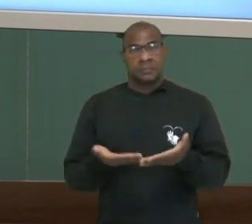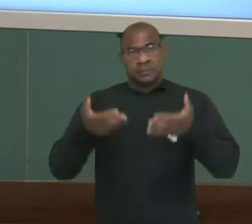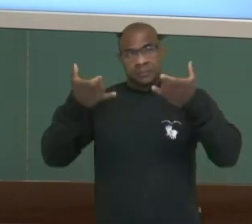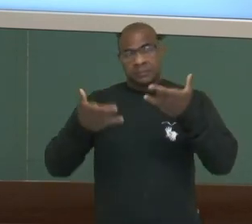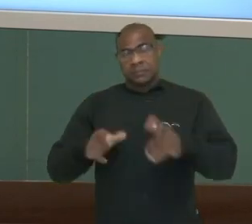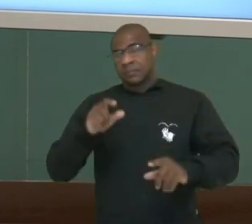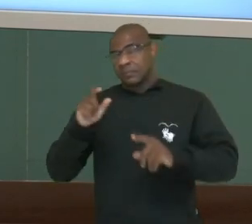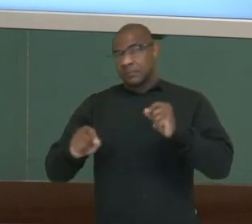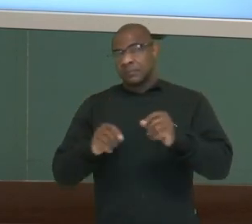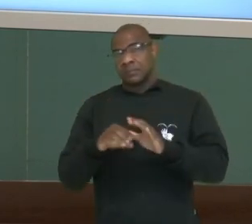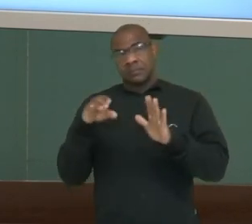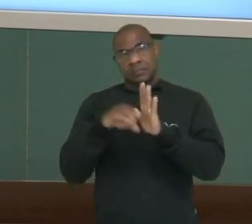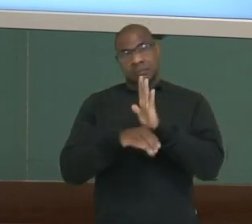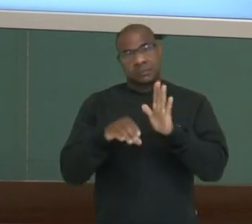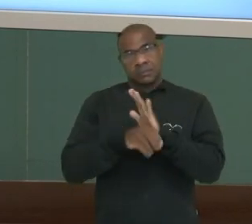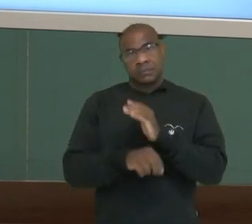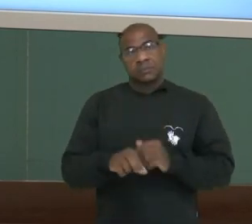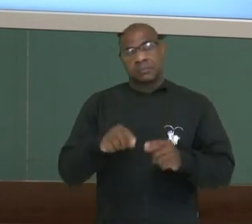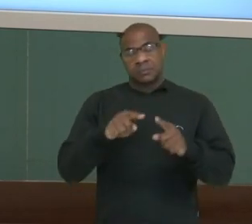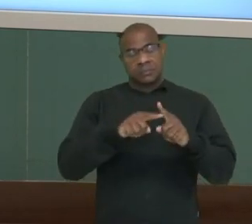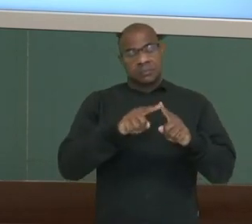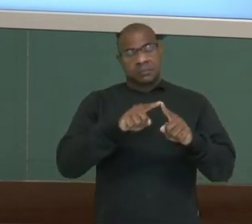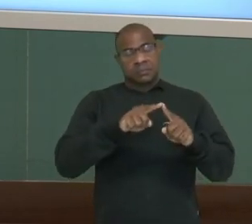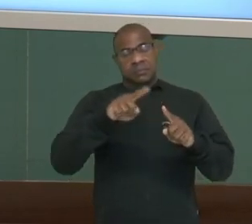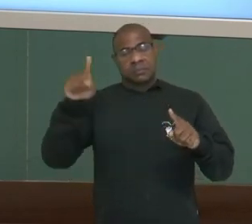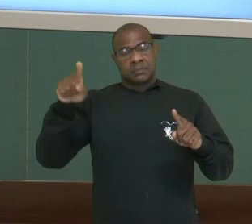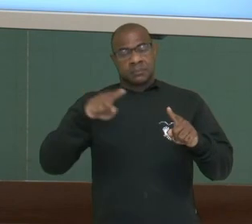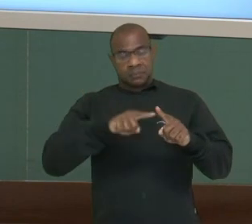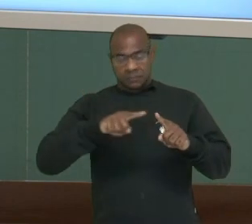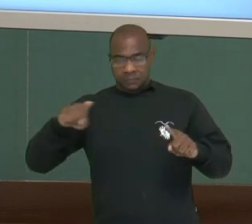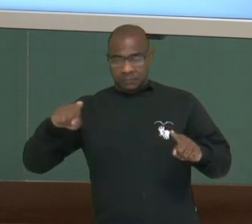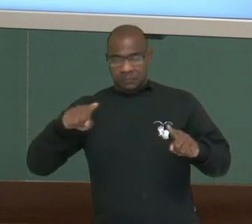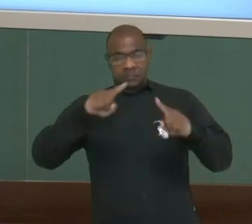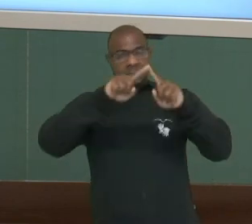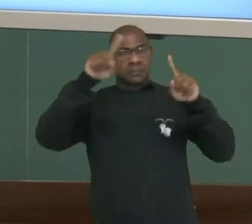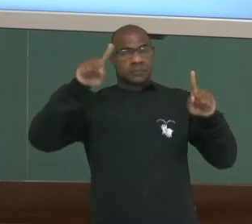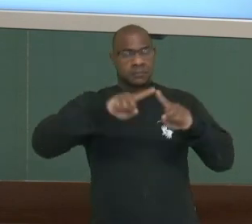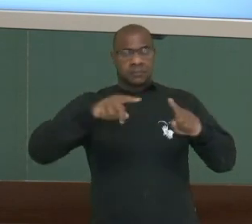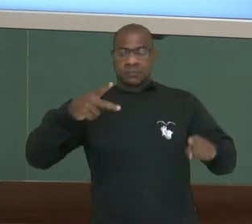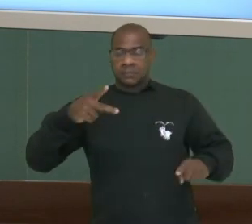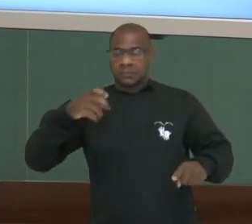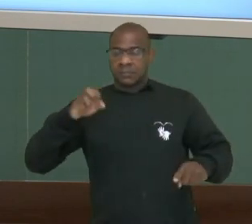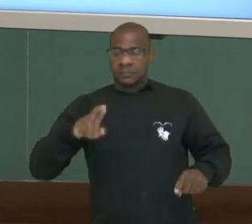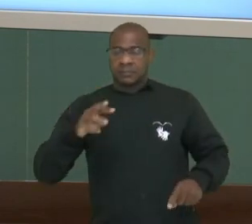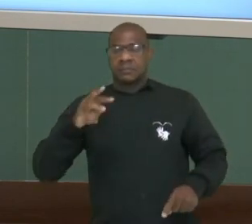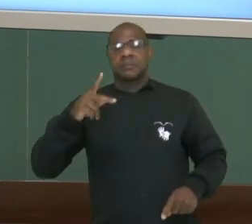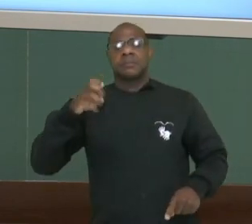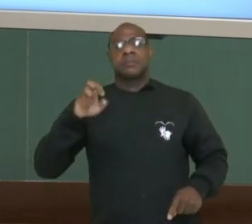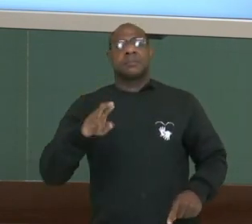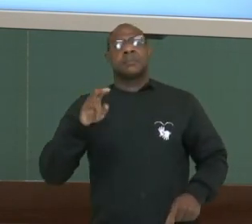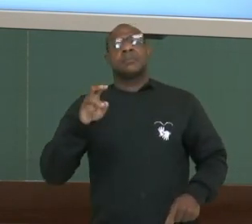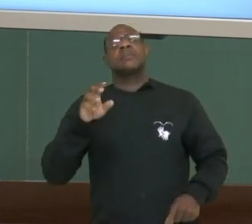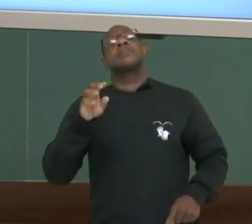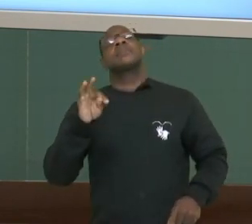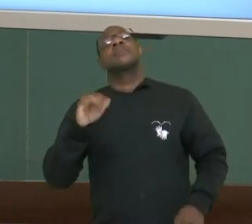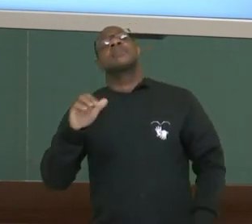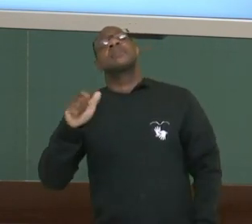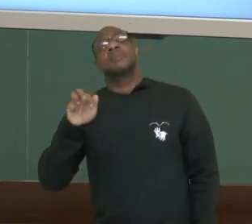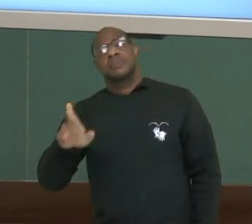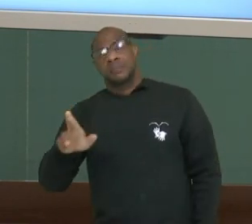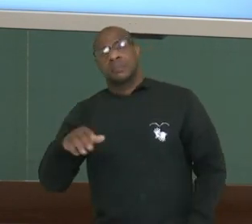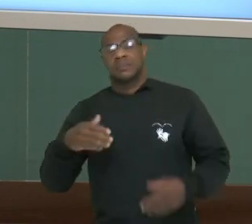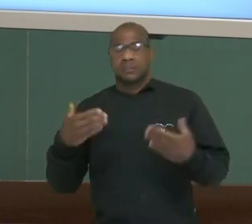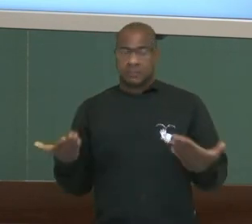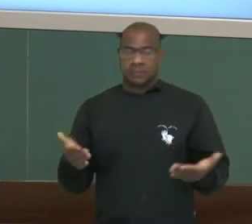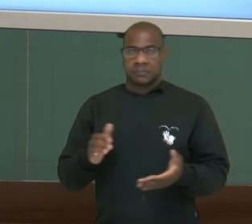aqui com os conceitos da reta perpendicular, que é exatamente quando o coeficiente de uma reta é